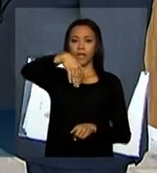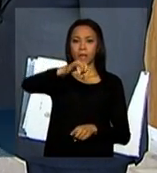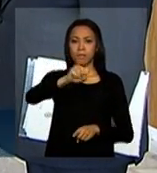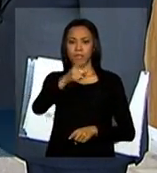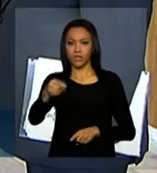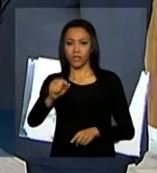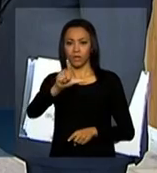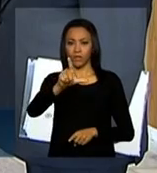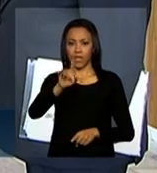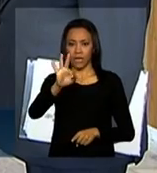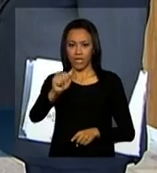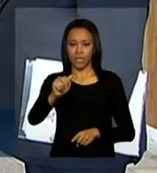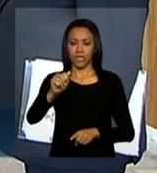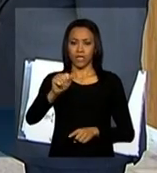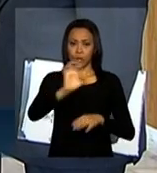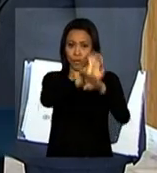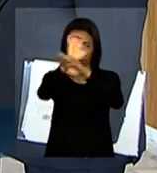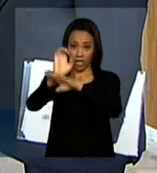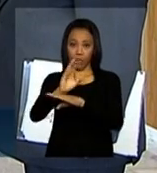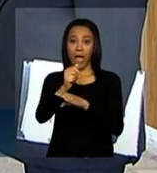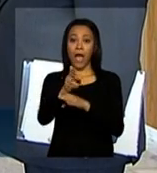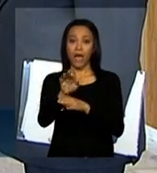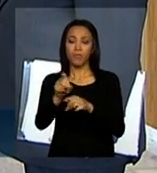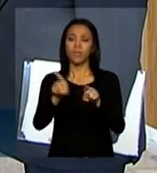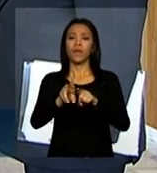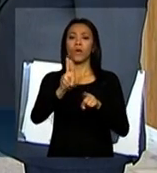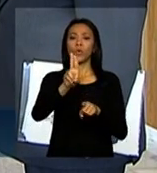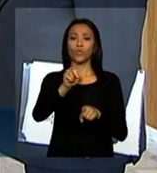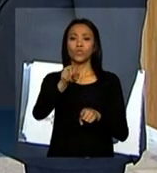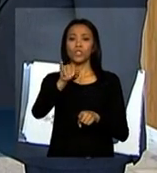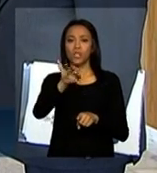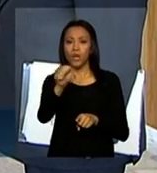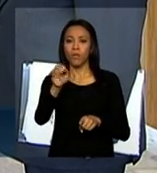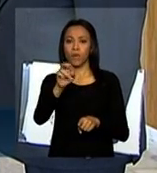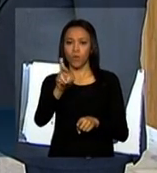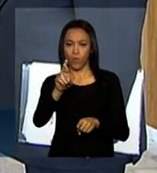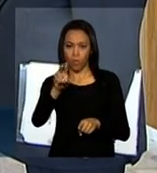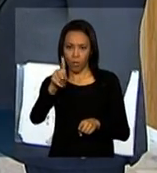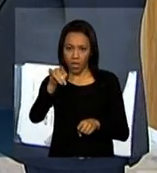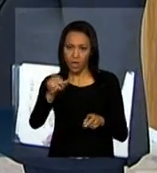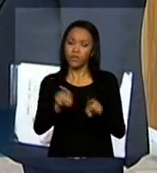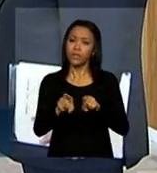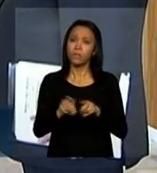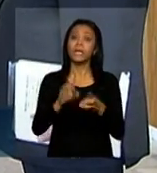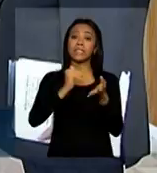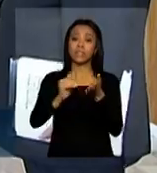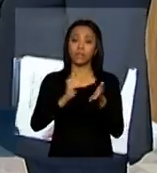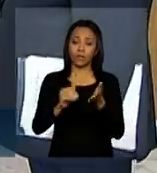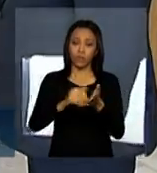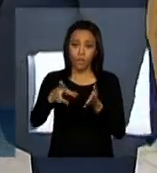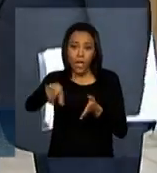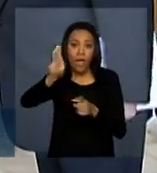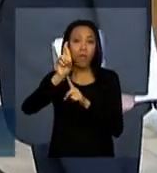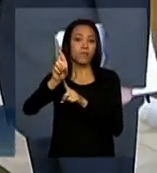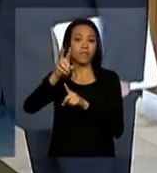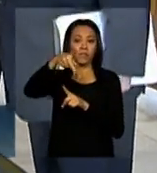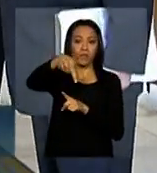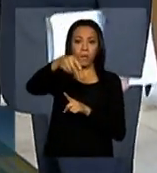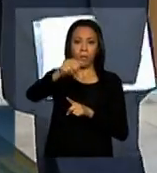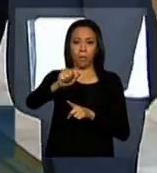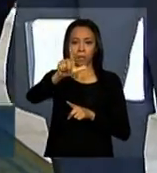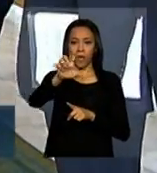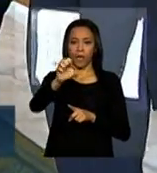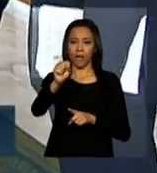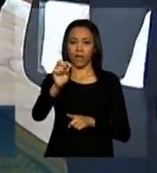dos Estados Árabes, a da União Europeia e o Escritório de Representação Palestina. Essa é